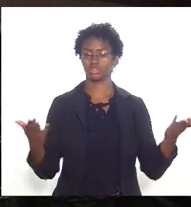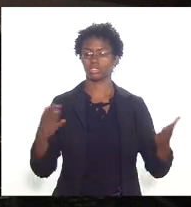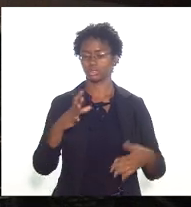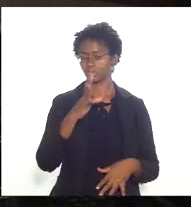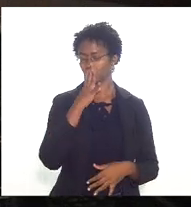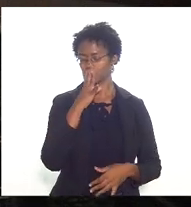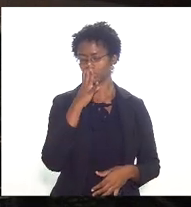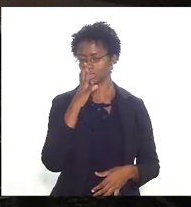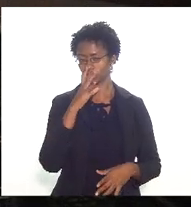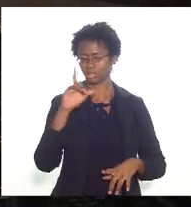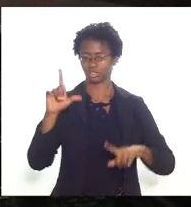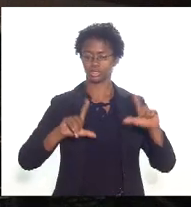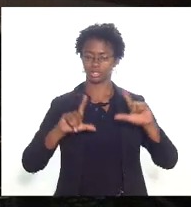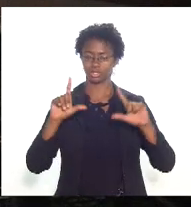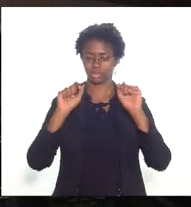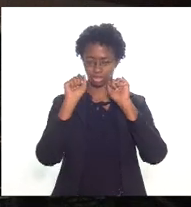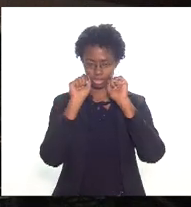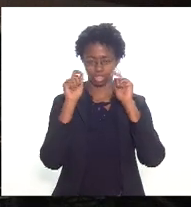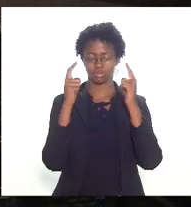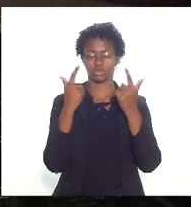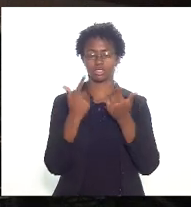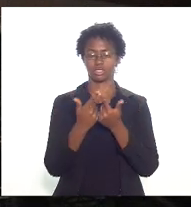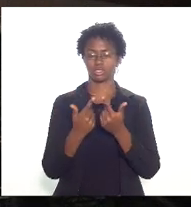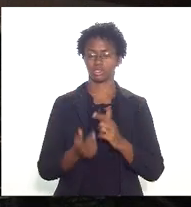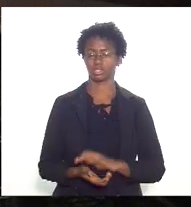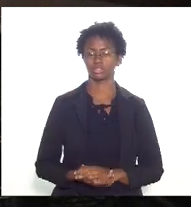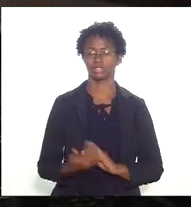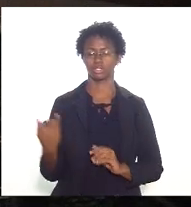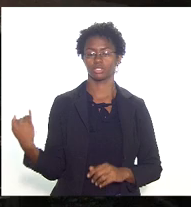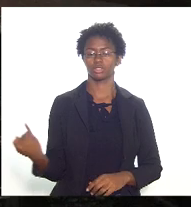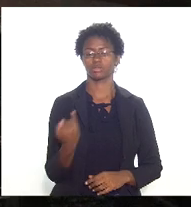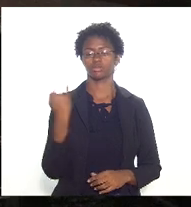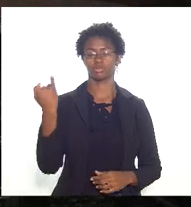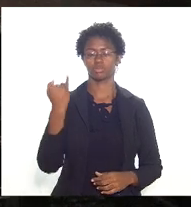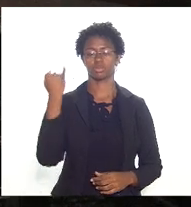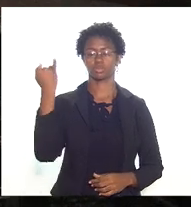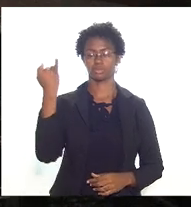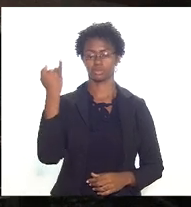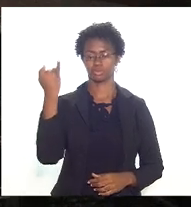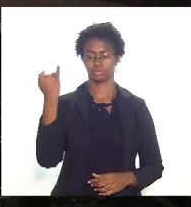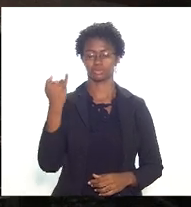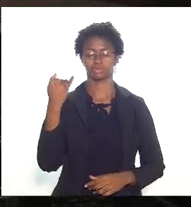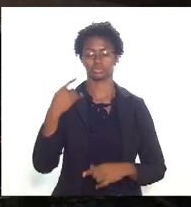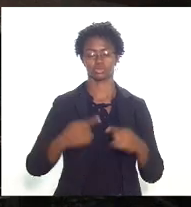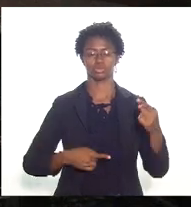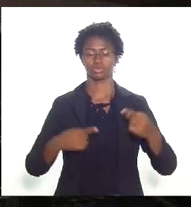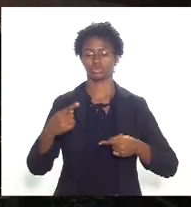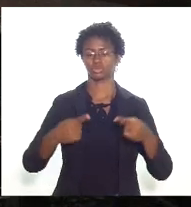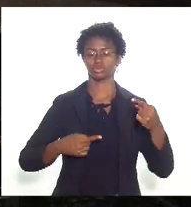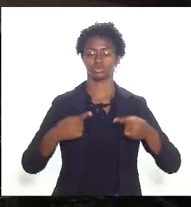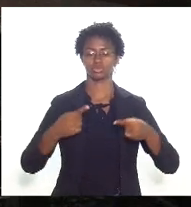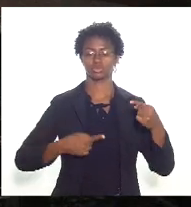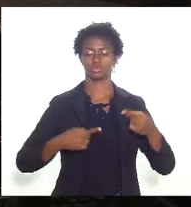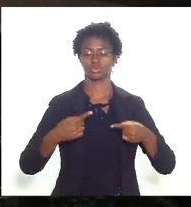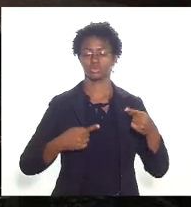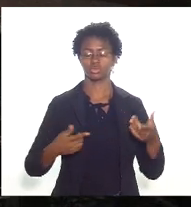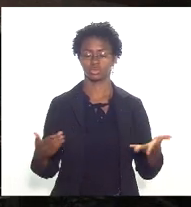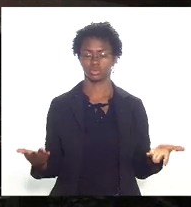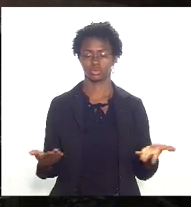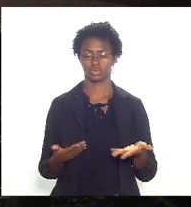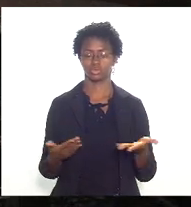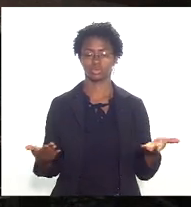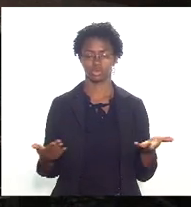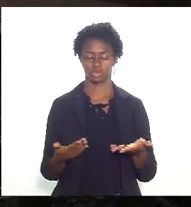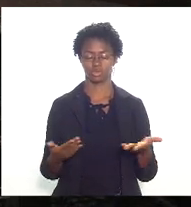assistindo através da TV alerj é muito importante o debate nesse exato momento